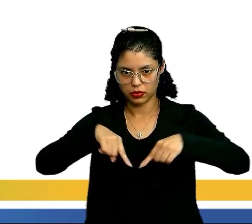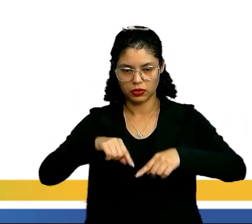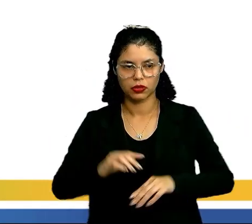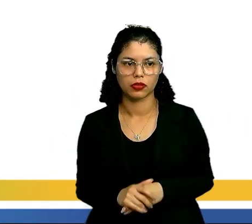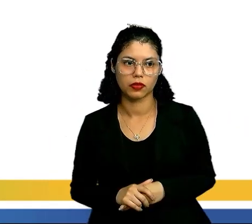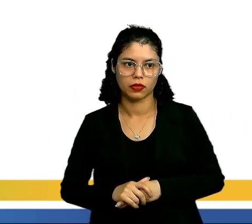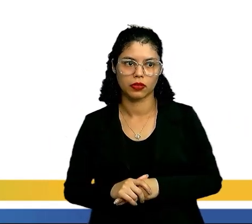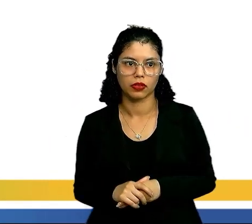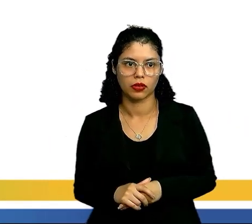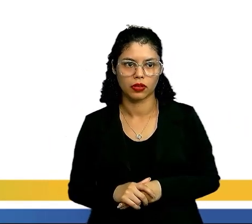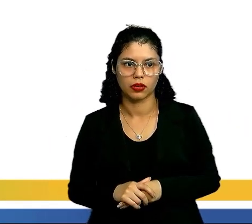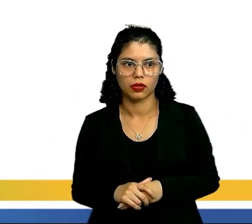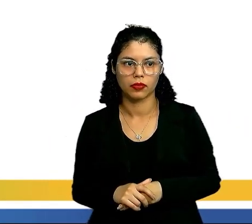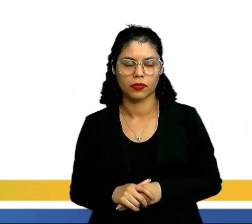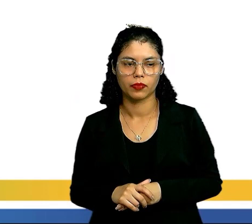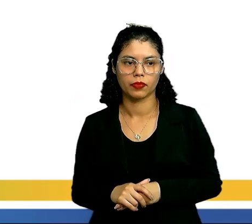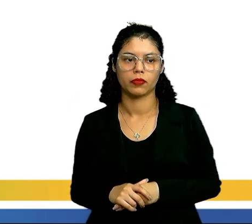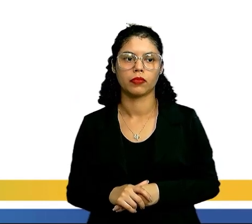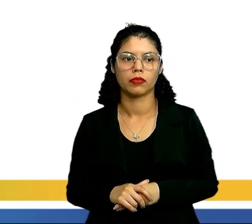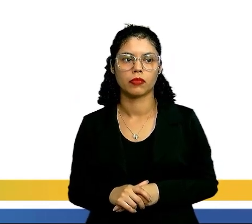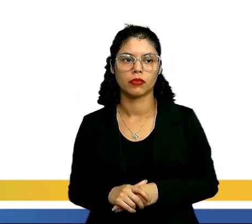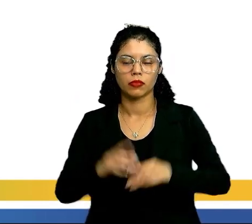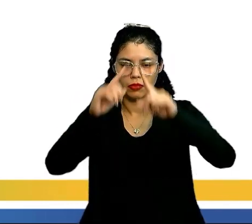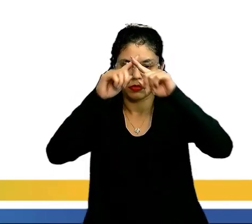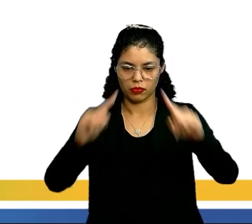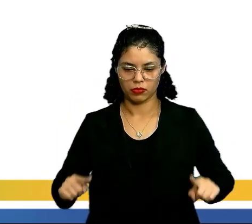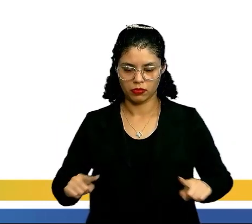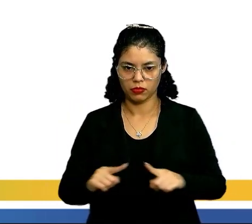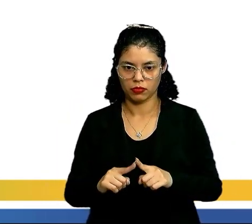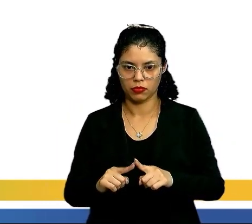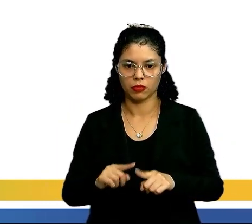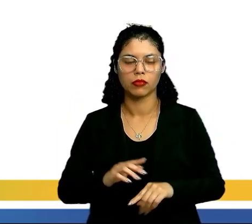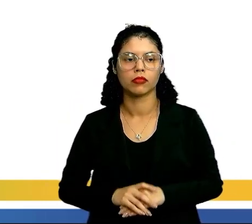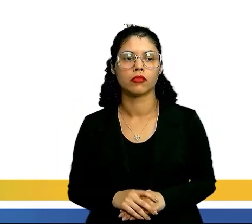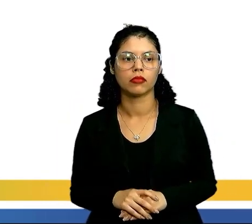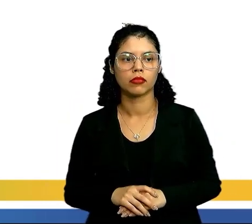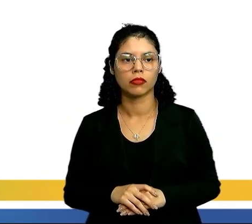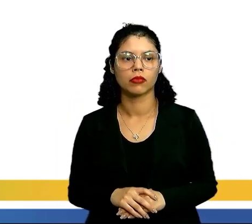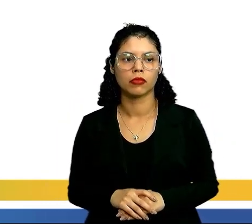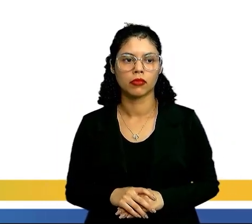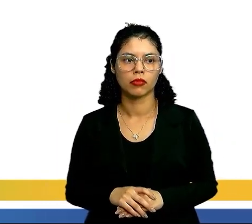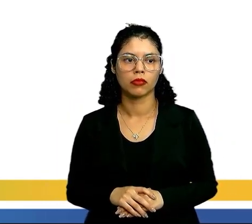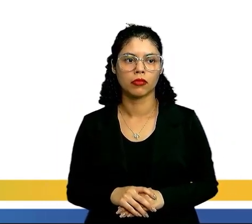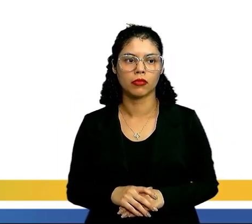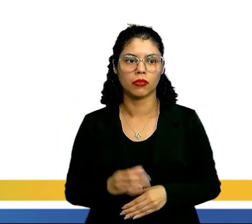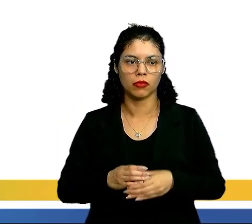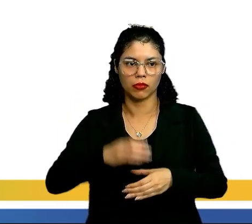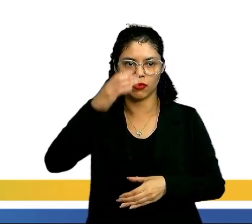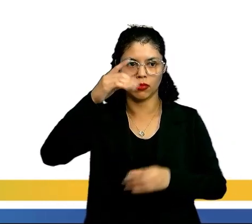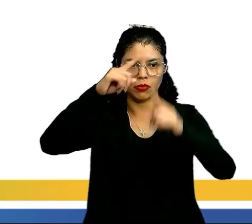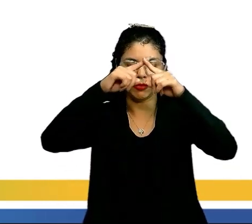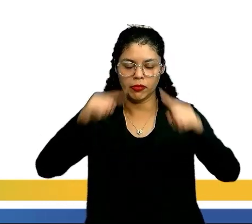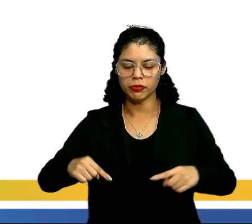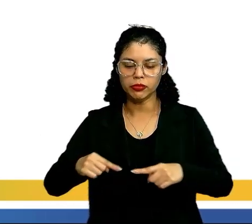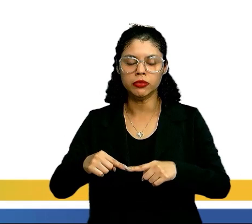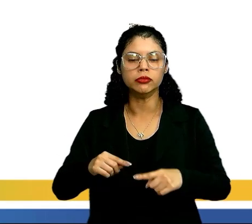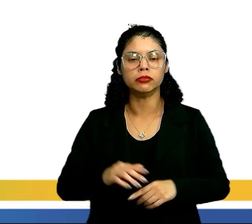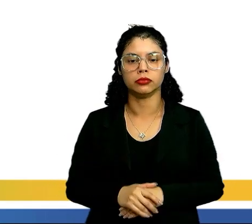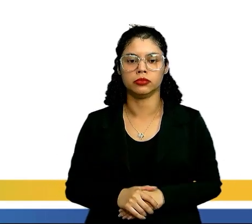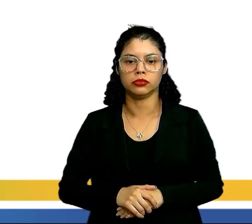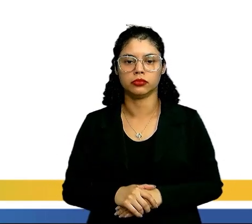pirâmides quadrangulares. B, pirâmides triangulares. C, tronco de